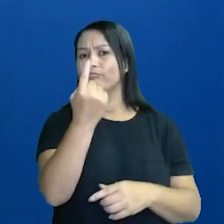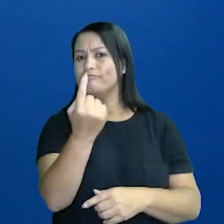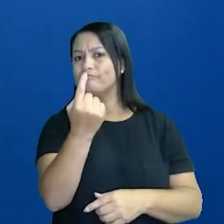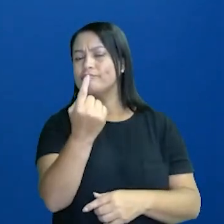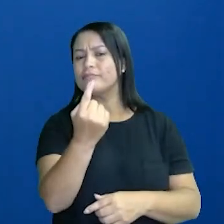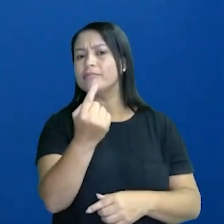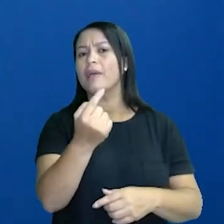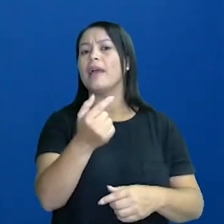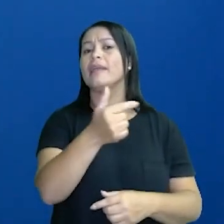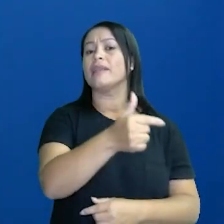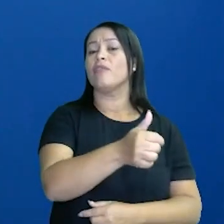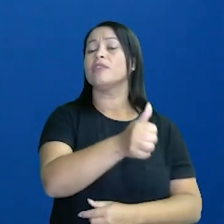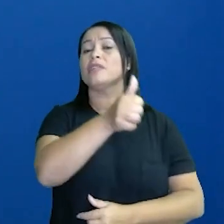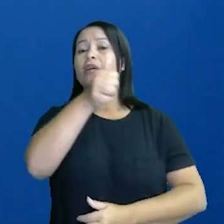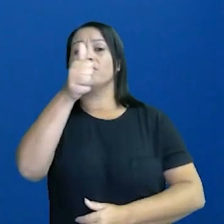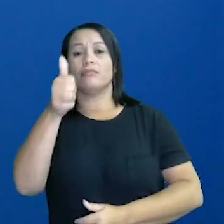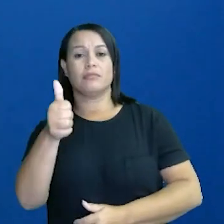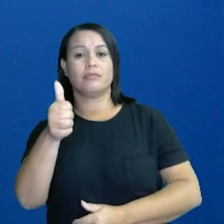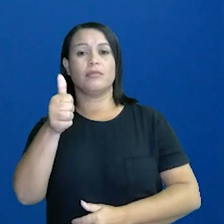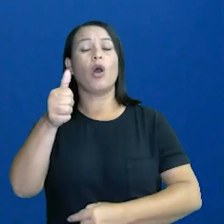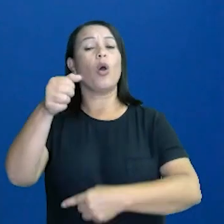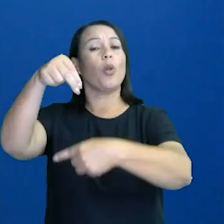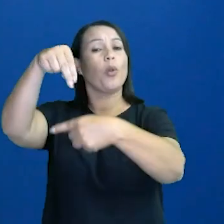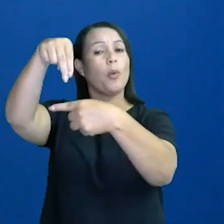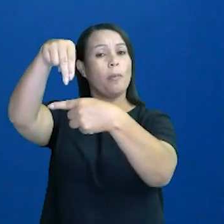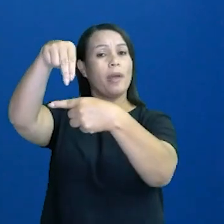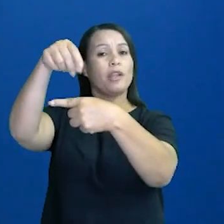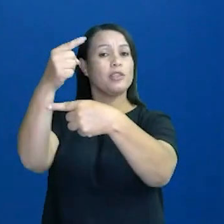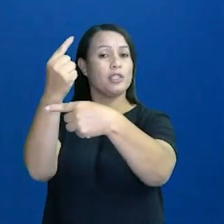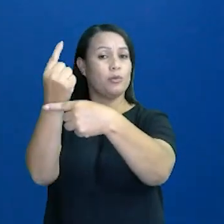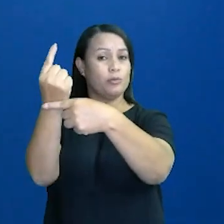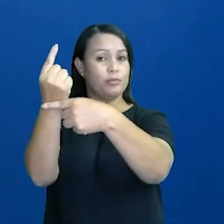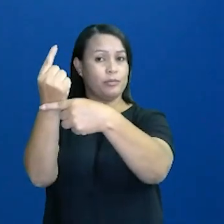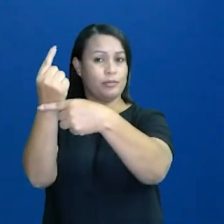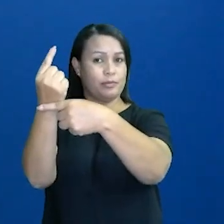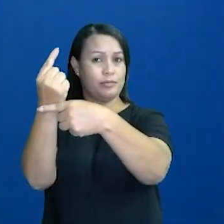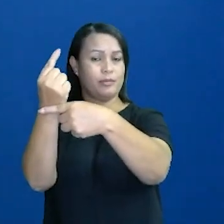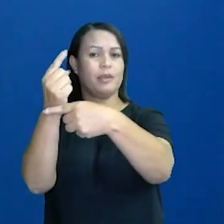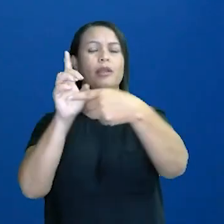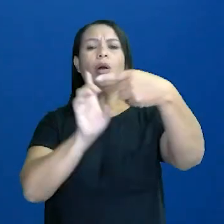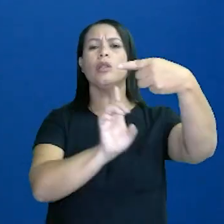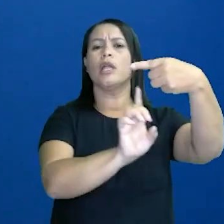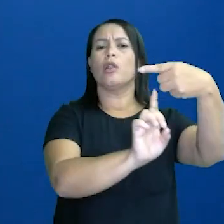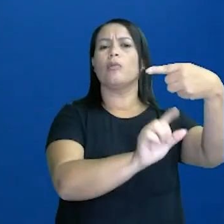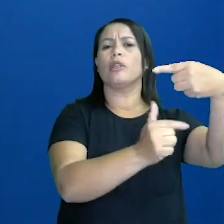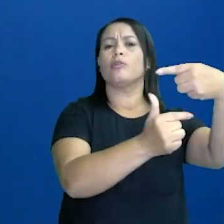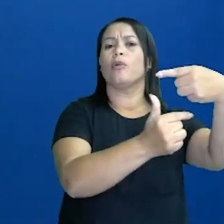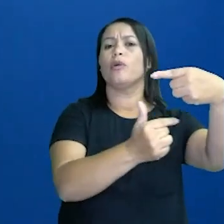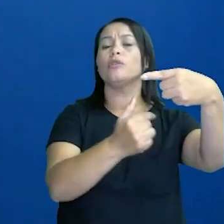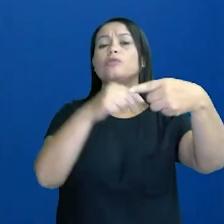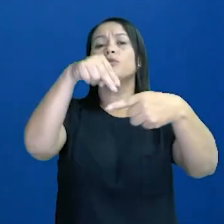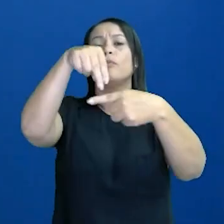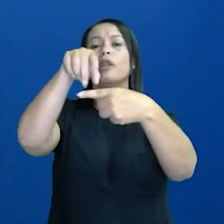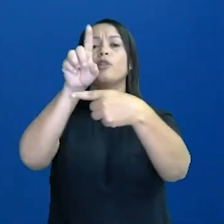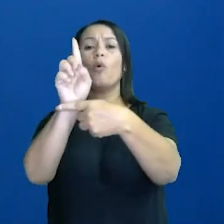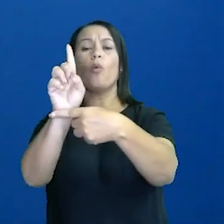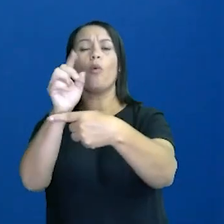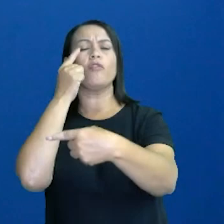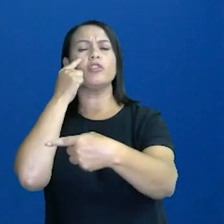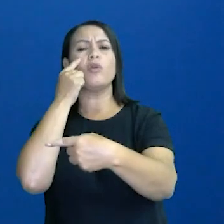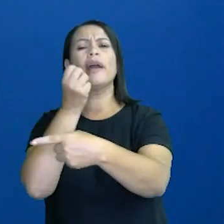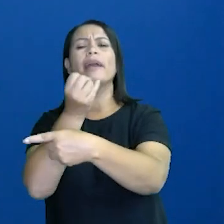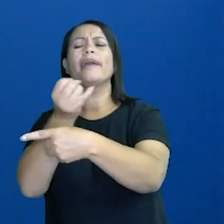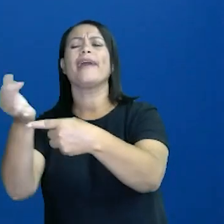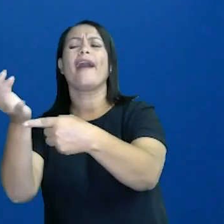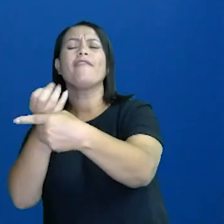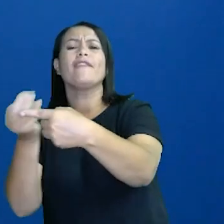não é isso? Então, vai ser quem? O meu numerador vai ser quem? O número 1, tá? A fração.